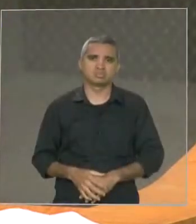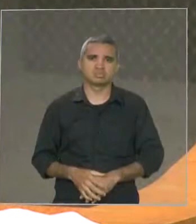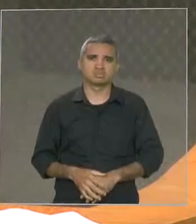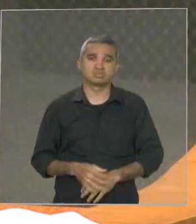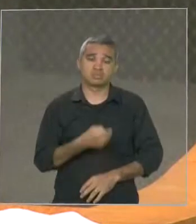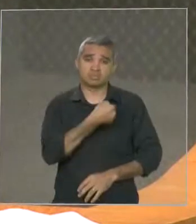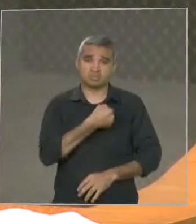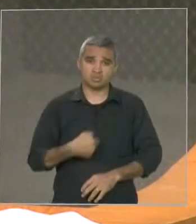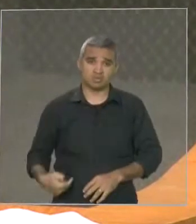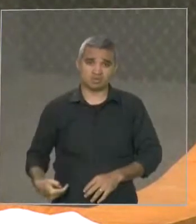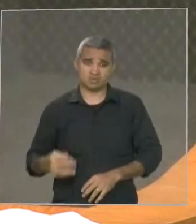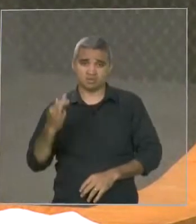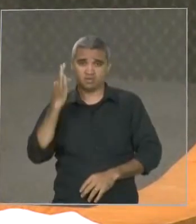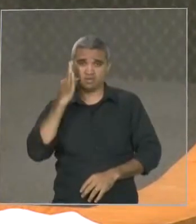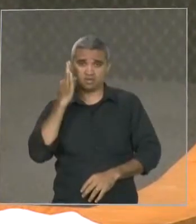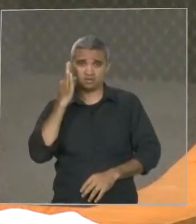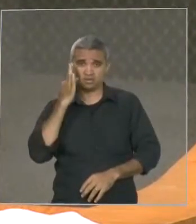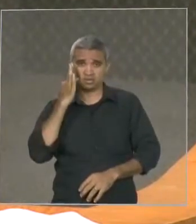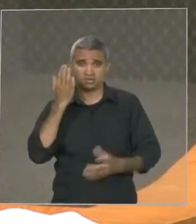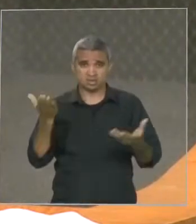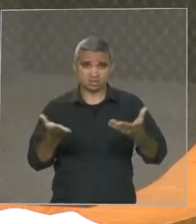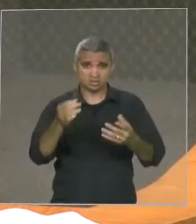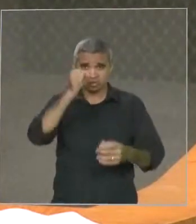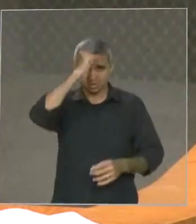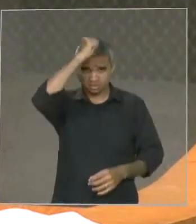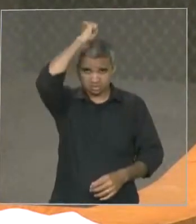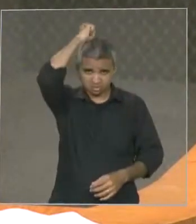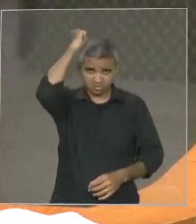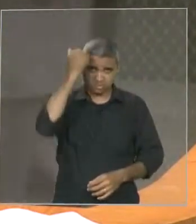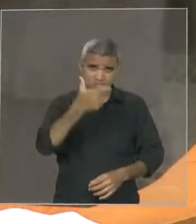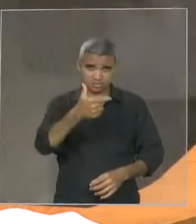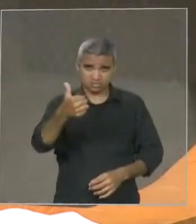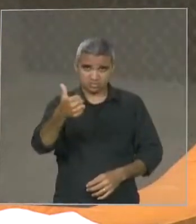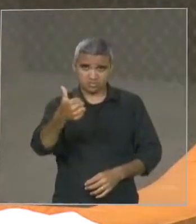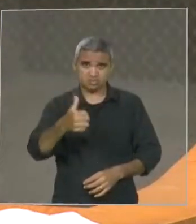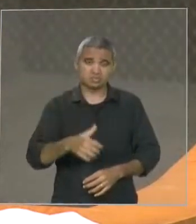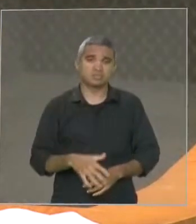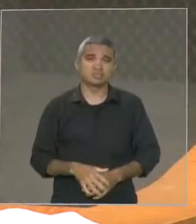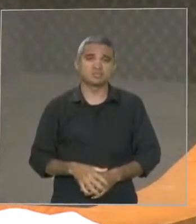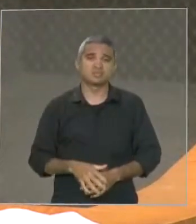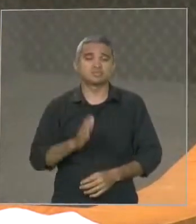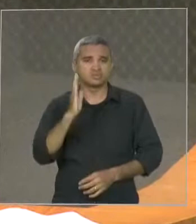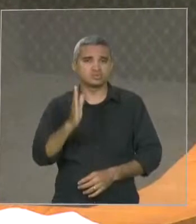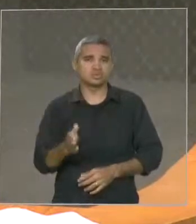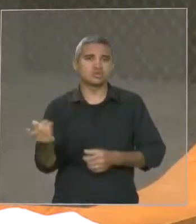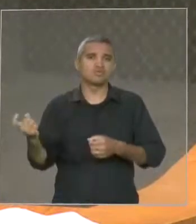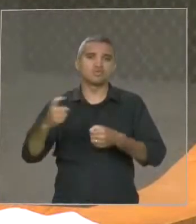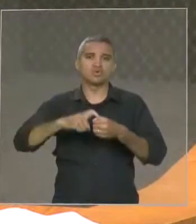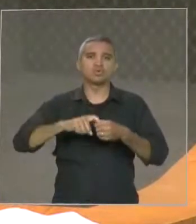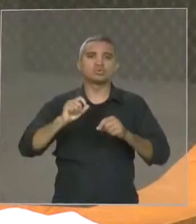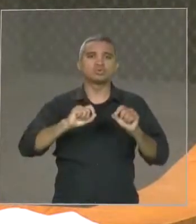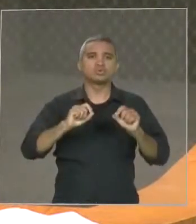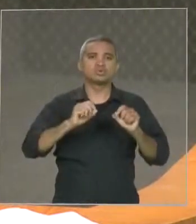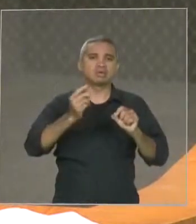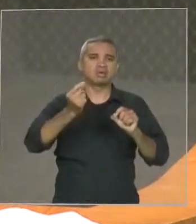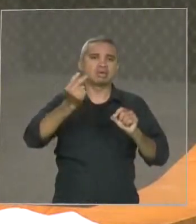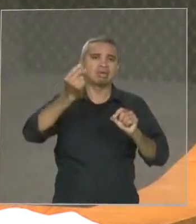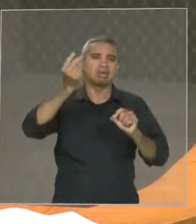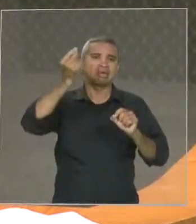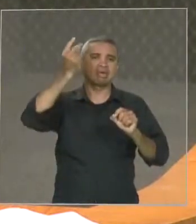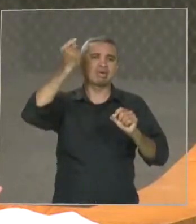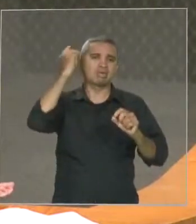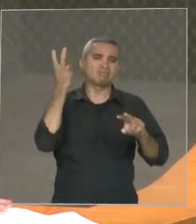governador Flávio Dino, em pleno século XXI, colocou de volta aquelas prisões medievais,